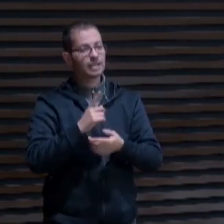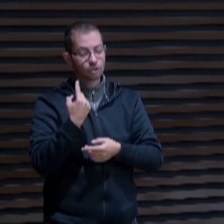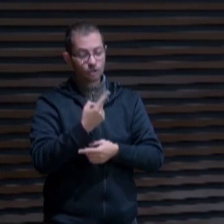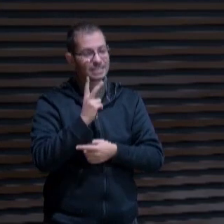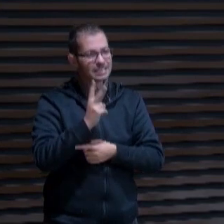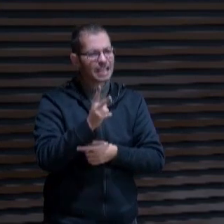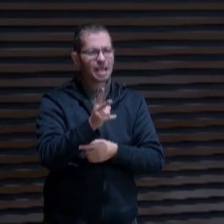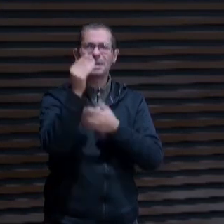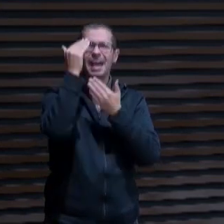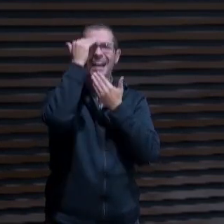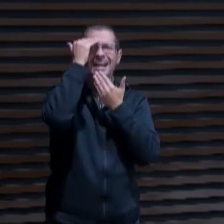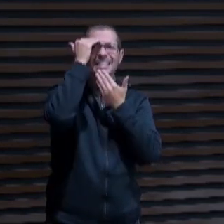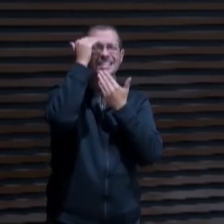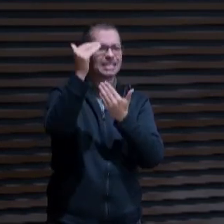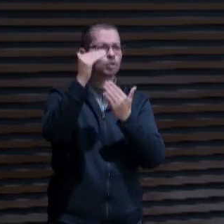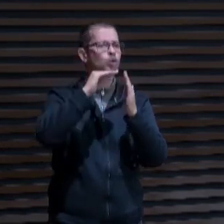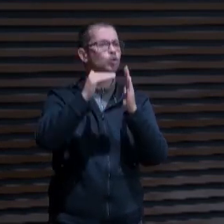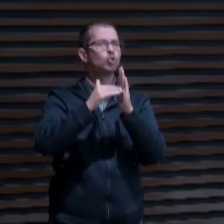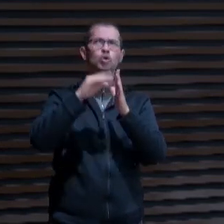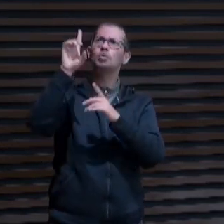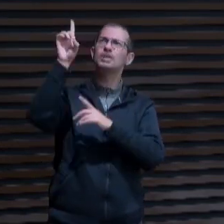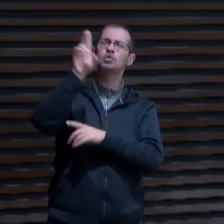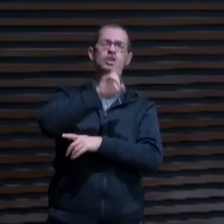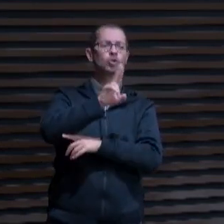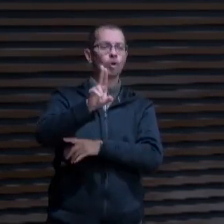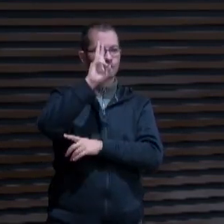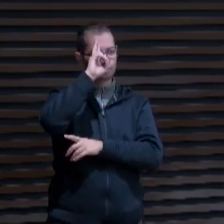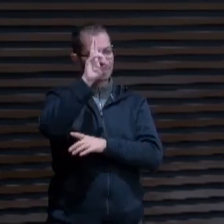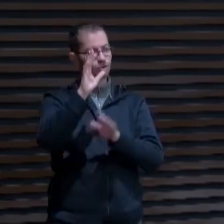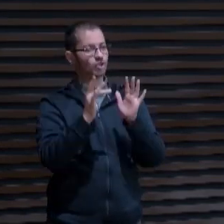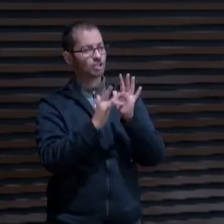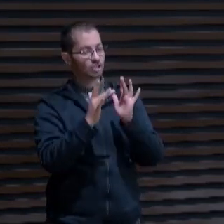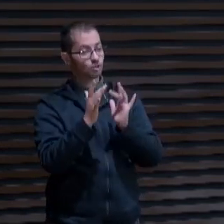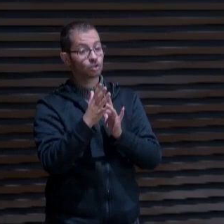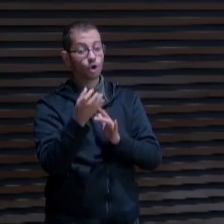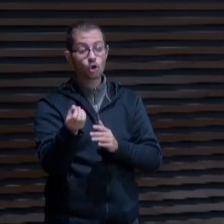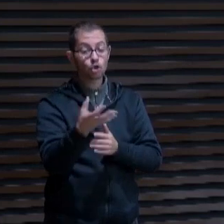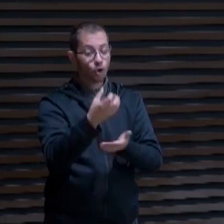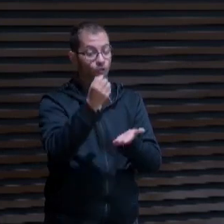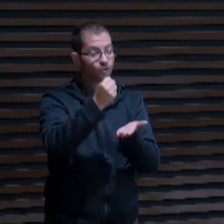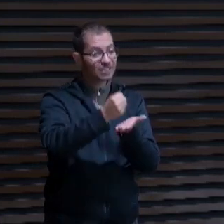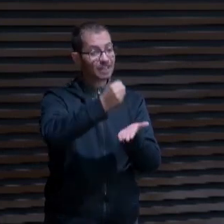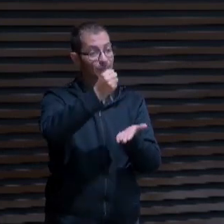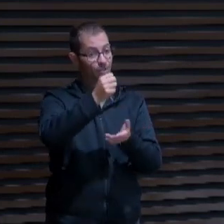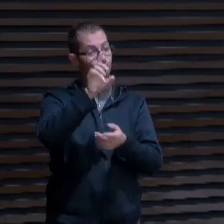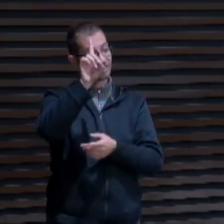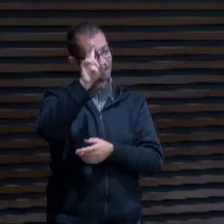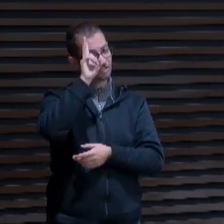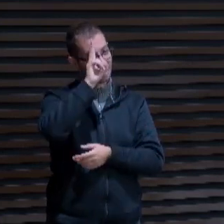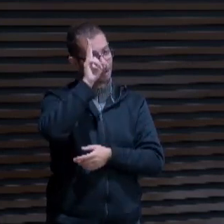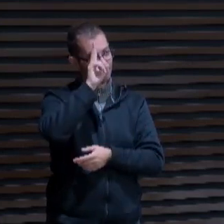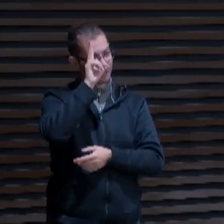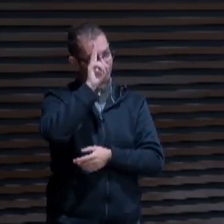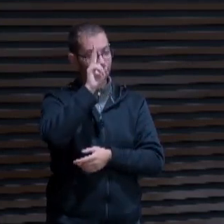graças por tudo ao nosso Deus e Pai, em nome do nosso Senhor Jesus Cristo. Novo Testamento, o Senhor nos lembrando disso. Ele diz